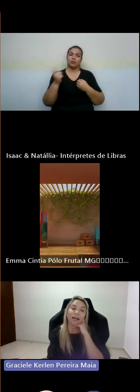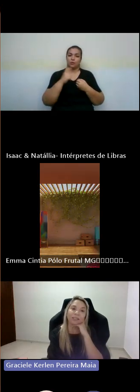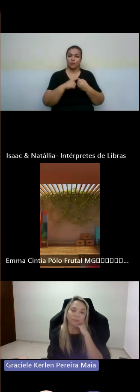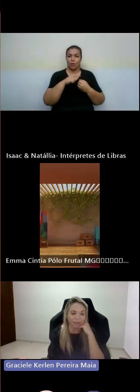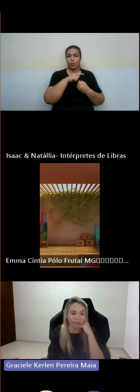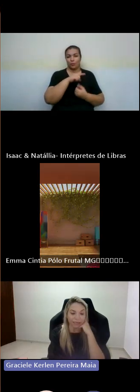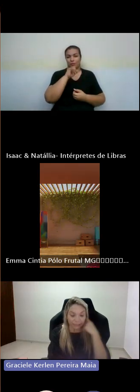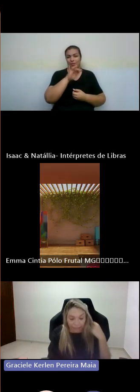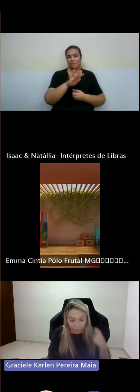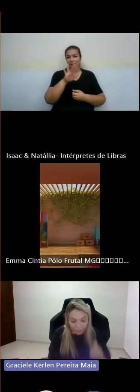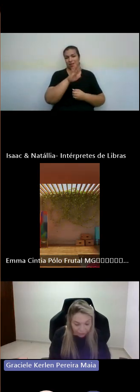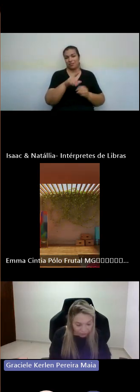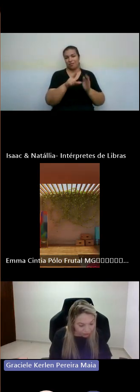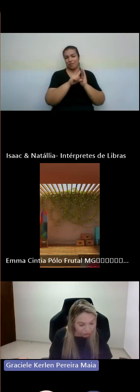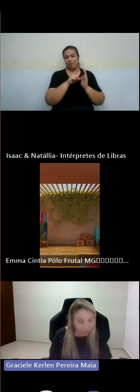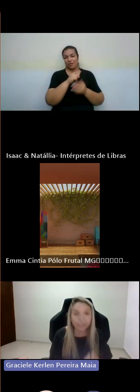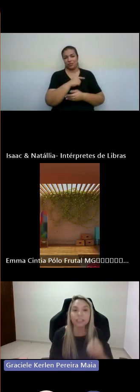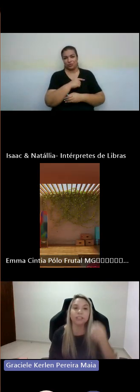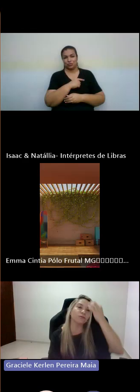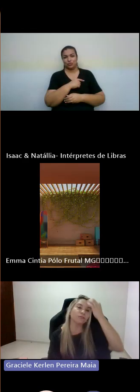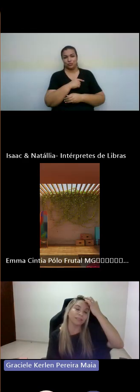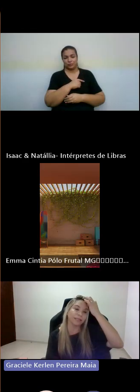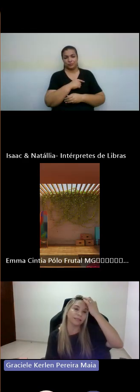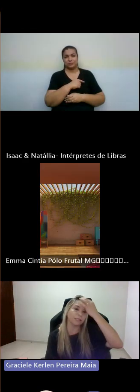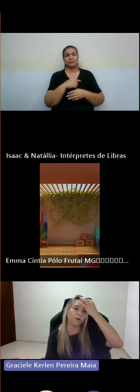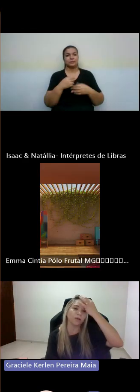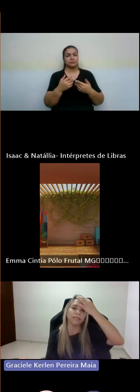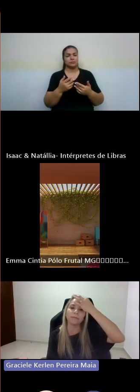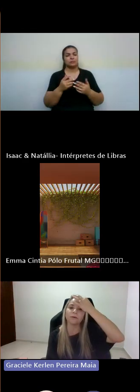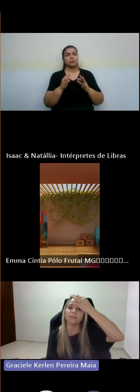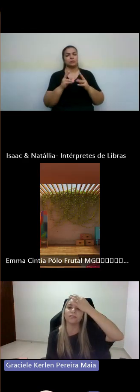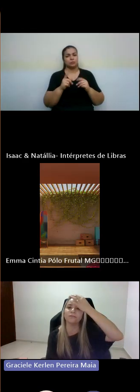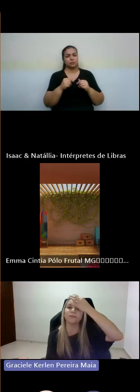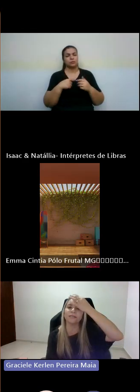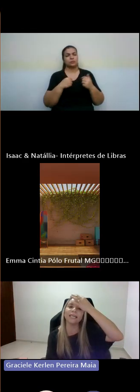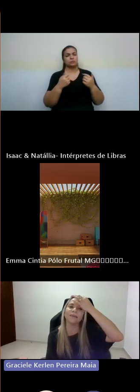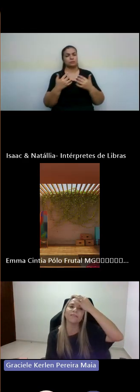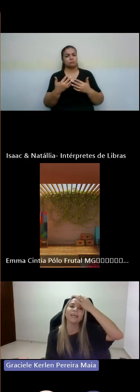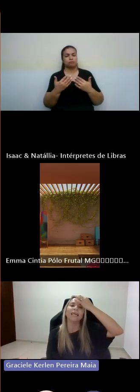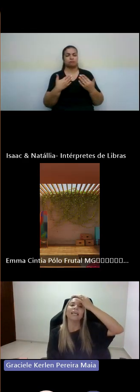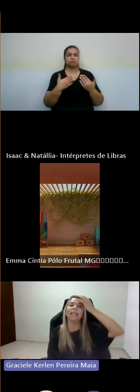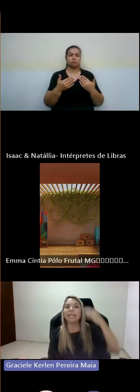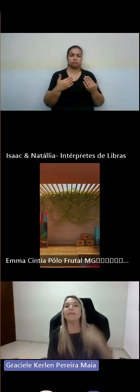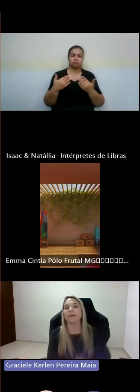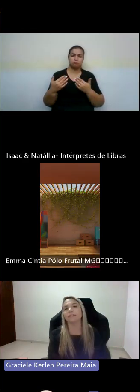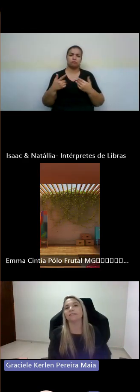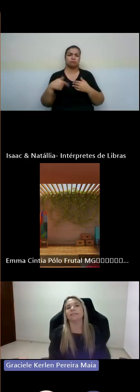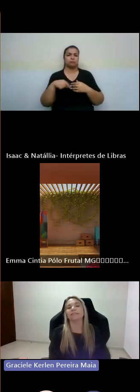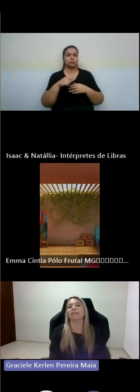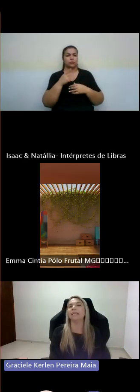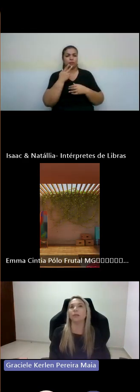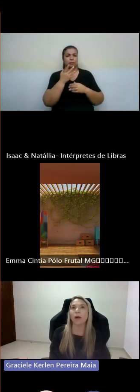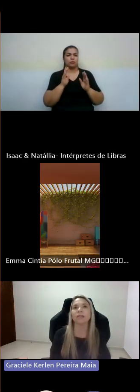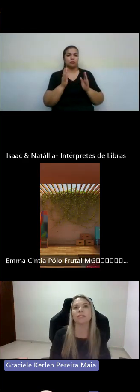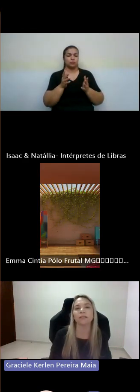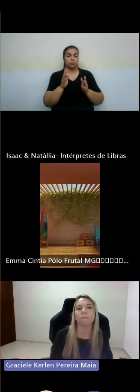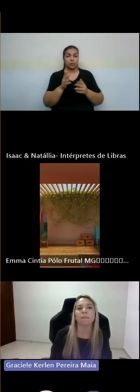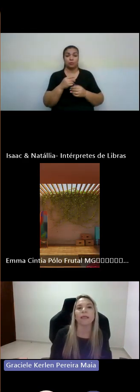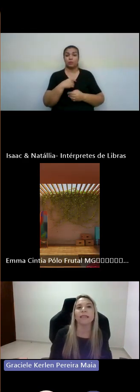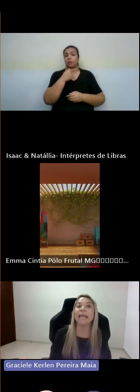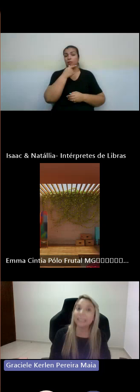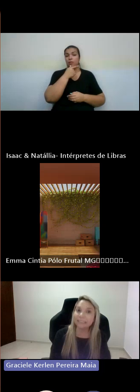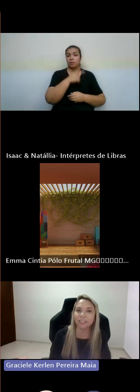nessa charge. Então, aí, gente, diante de tudo, desse pouquinho tempo que a gente viu aqui, língua e